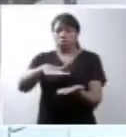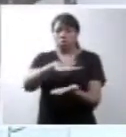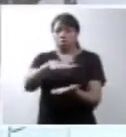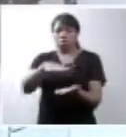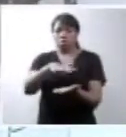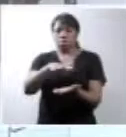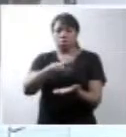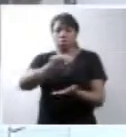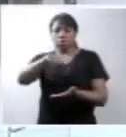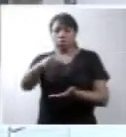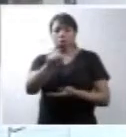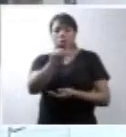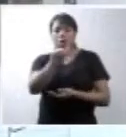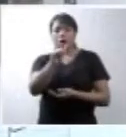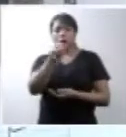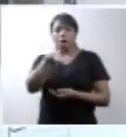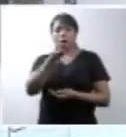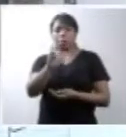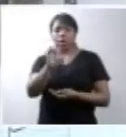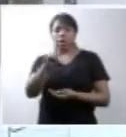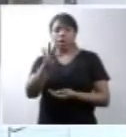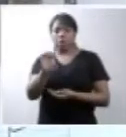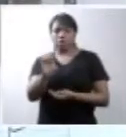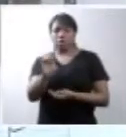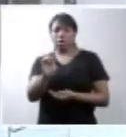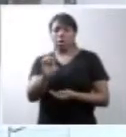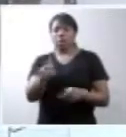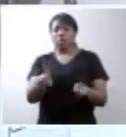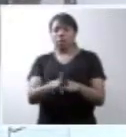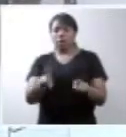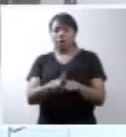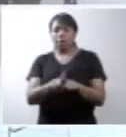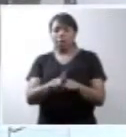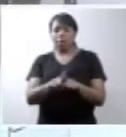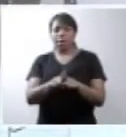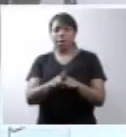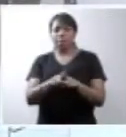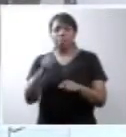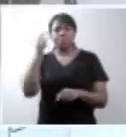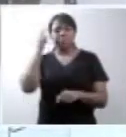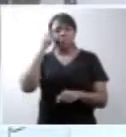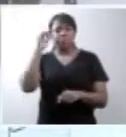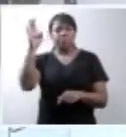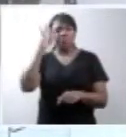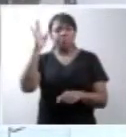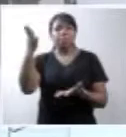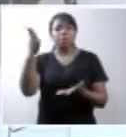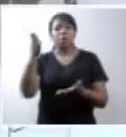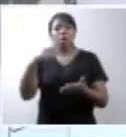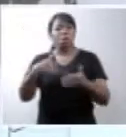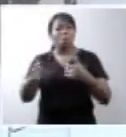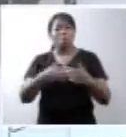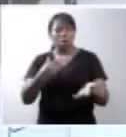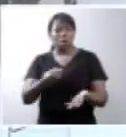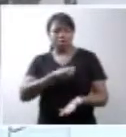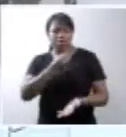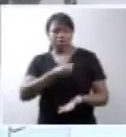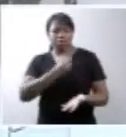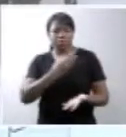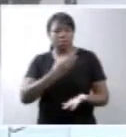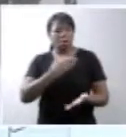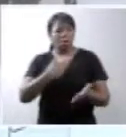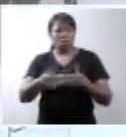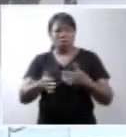Nesse contexto, a condição expectativa de vida, independentemente de qualquer juízo